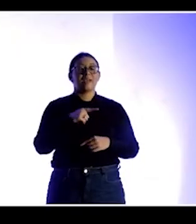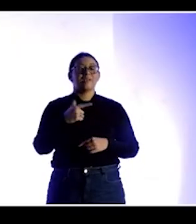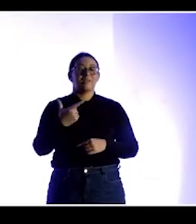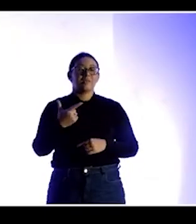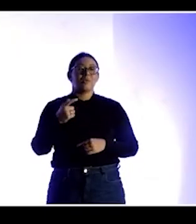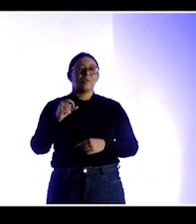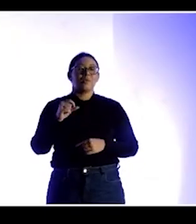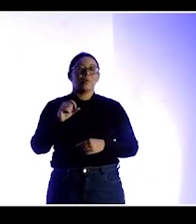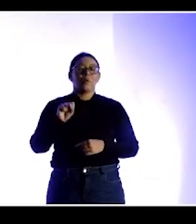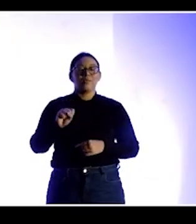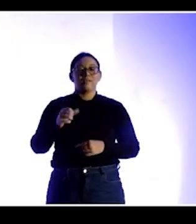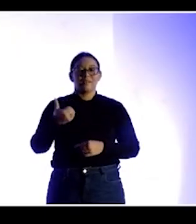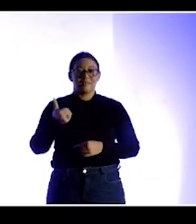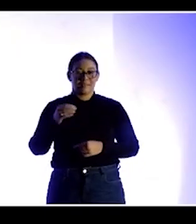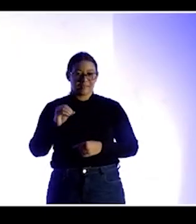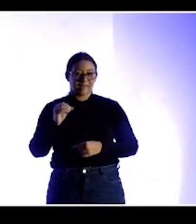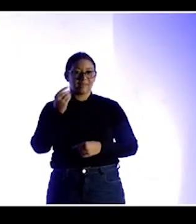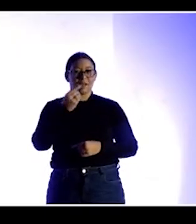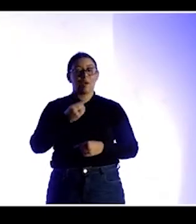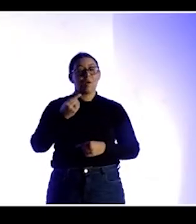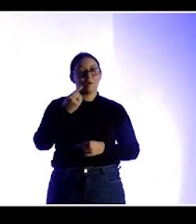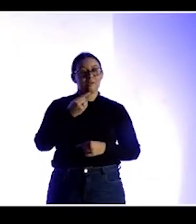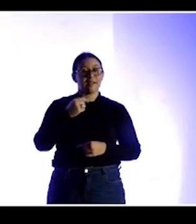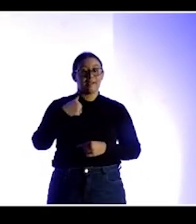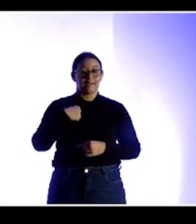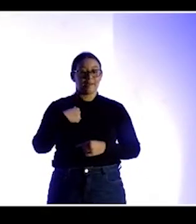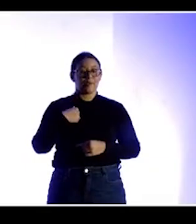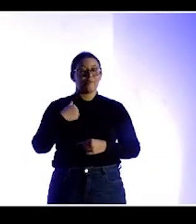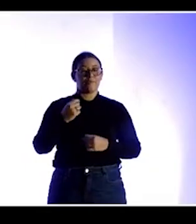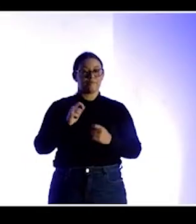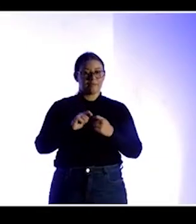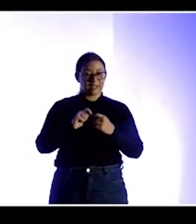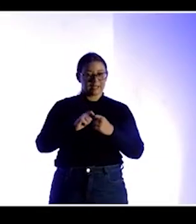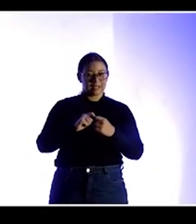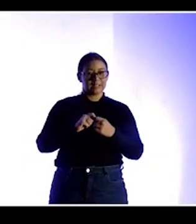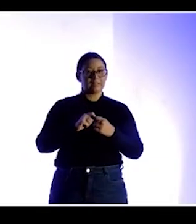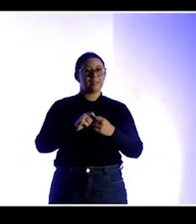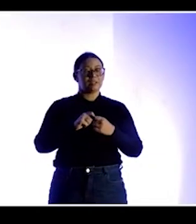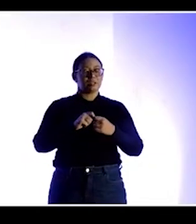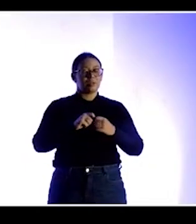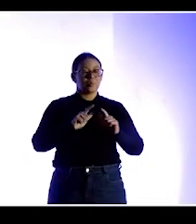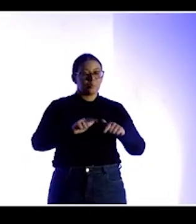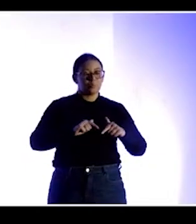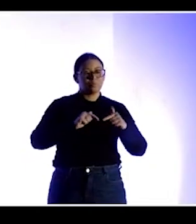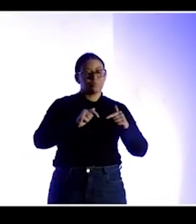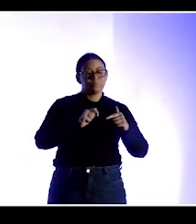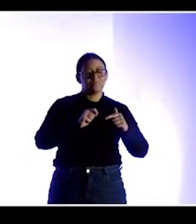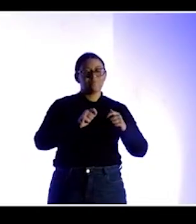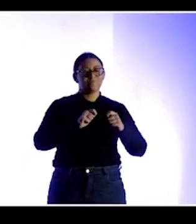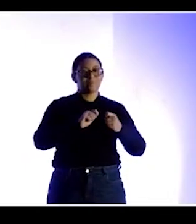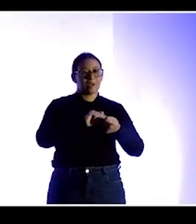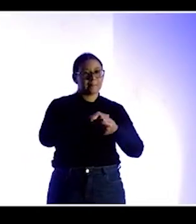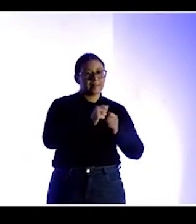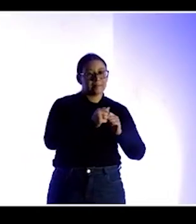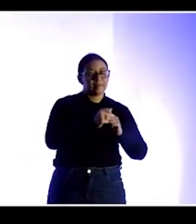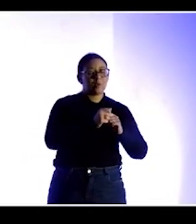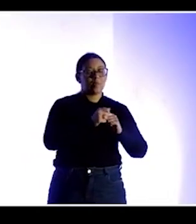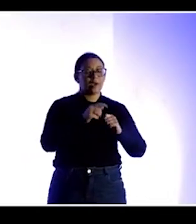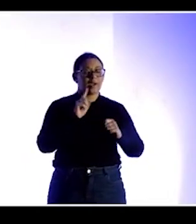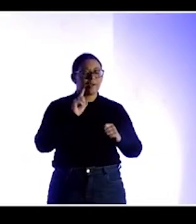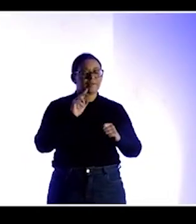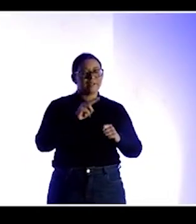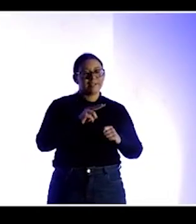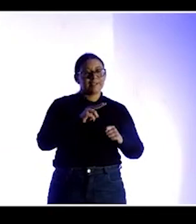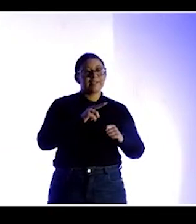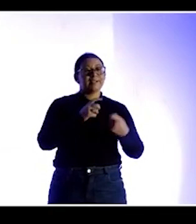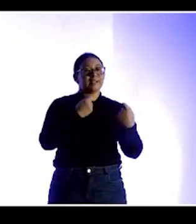horas. Tá? E o investimento que eu fiz no equipamento para fazer hidrogênio verde, tá? Ele precisa ser